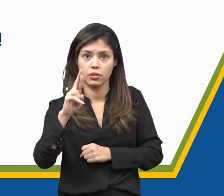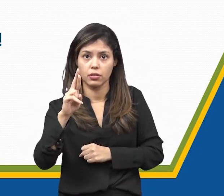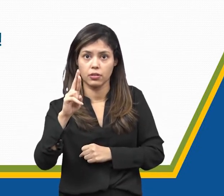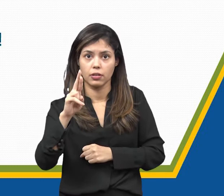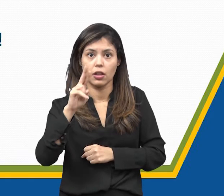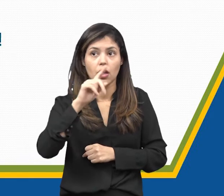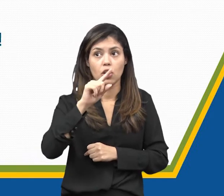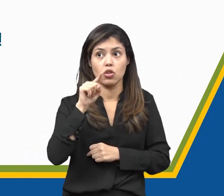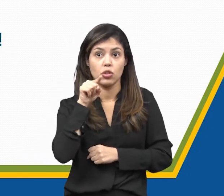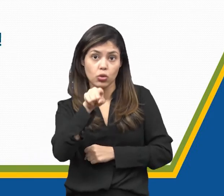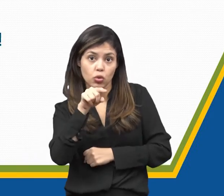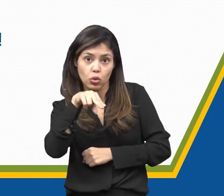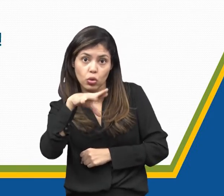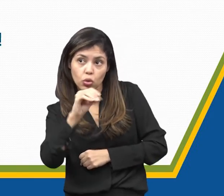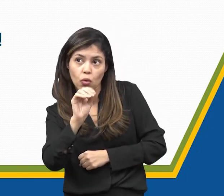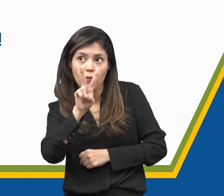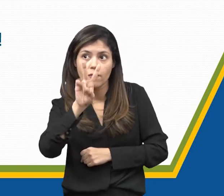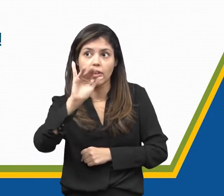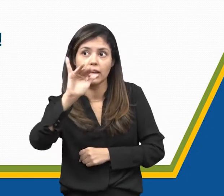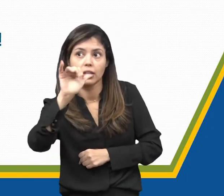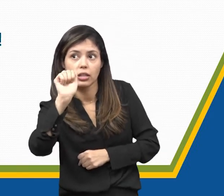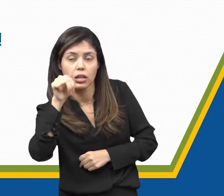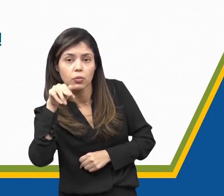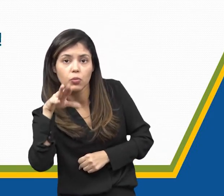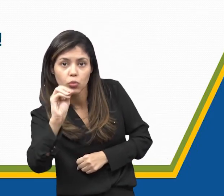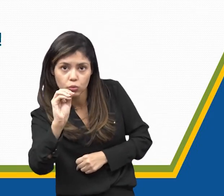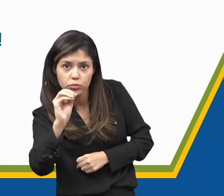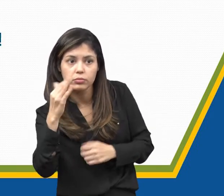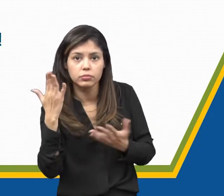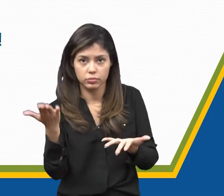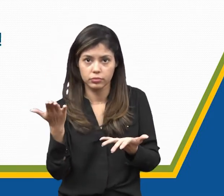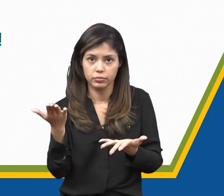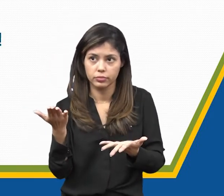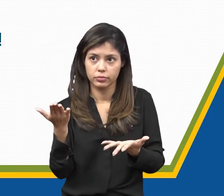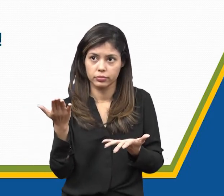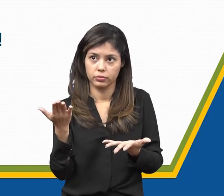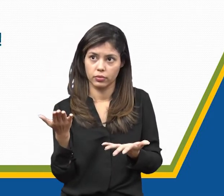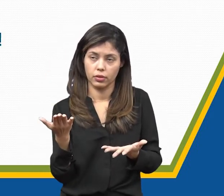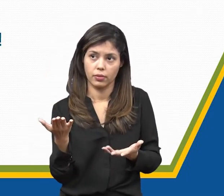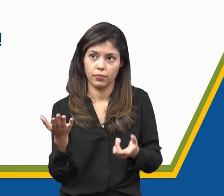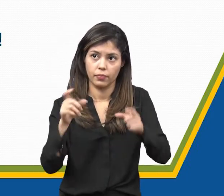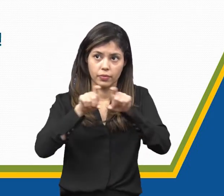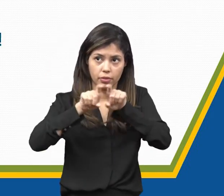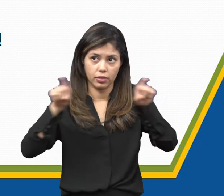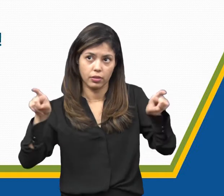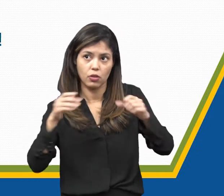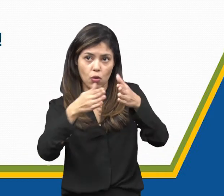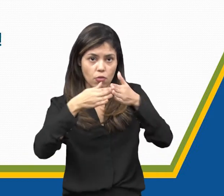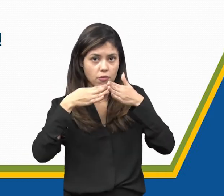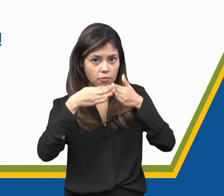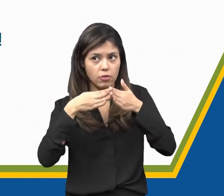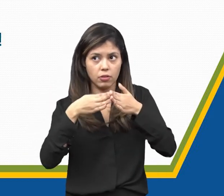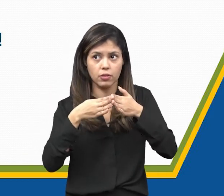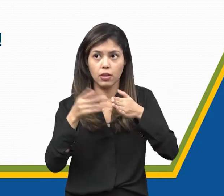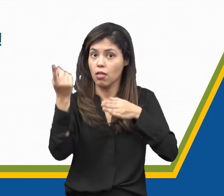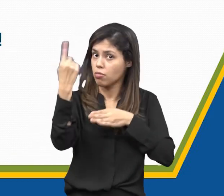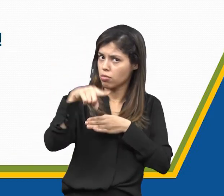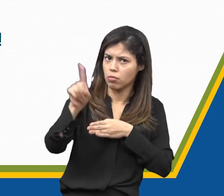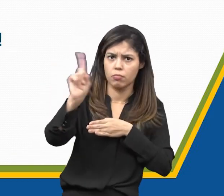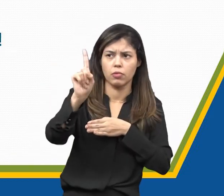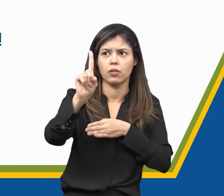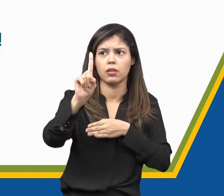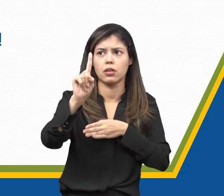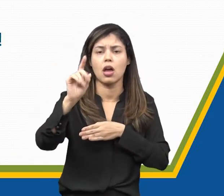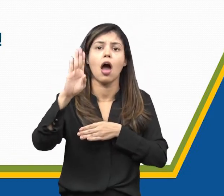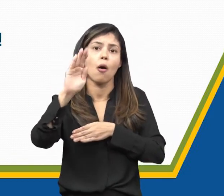no vayamos. No vayamos. A frase ficaria, portanto, por favor, no vayamos